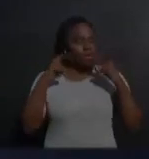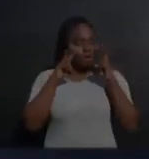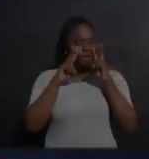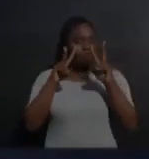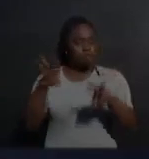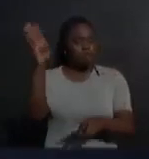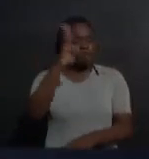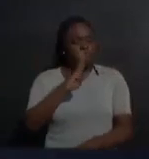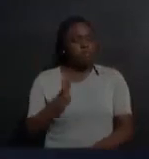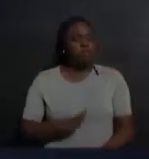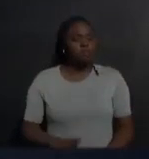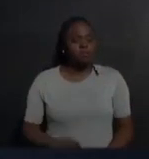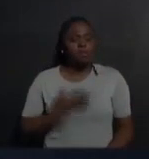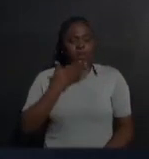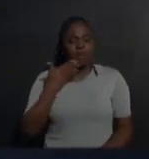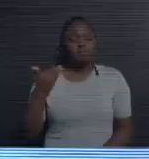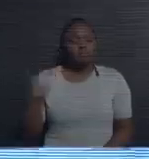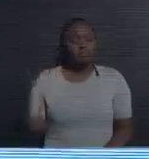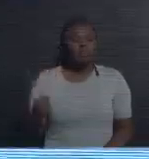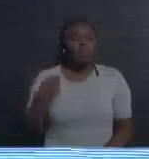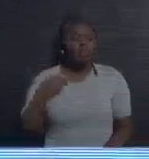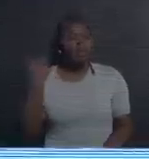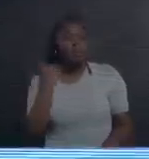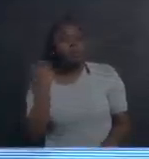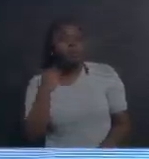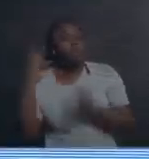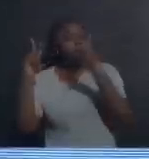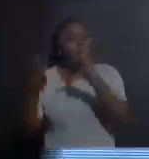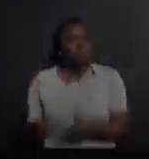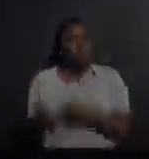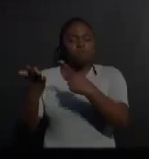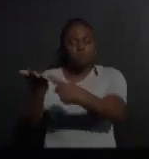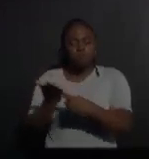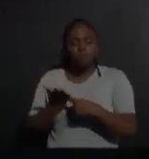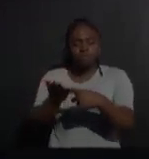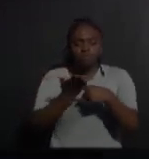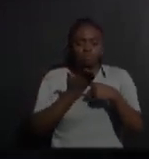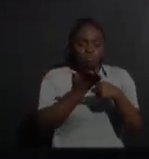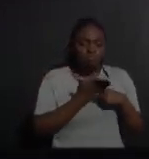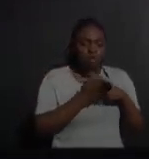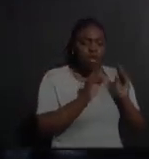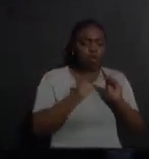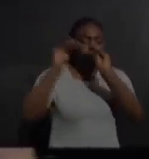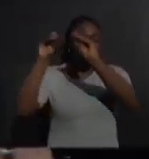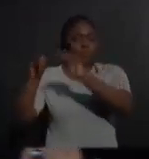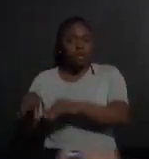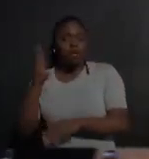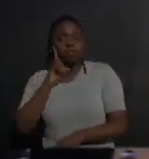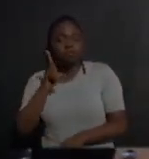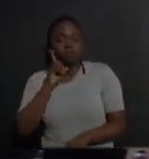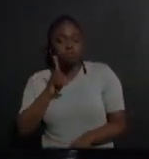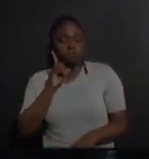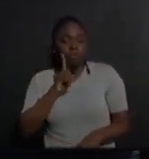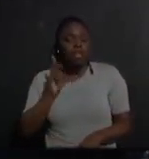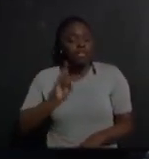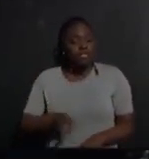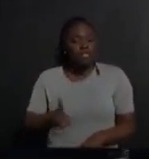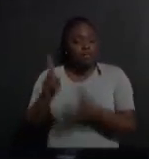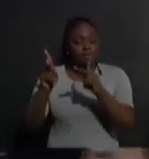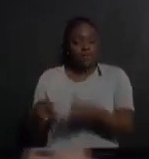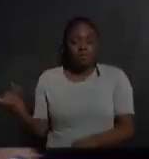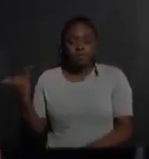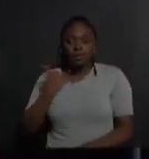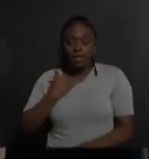país prosperar. Eu não aguento mais as pessoas me convidarem para mudar para o exterior. Que eu cheguei dos Estados Unidos agora, toda hora o povo... É